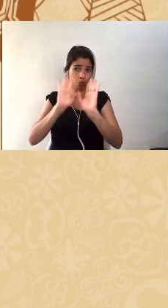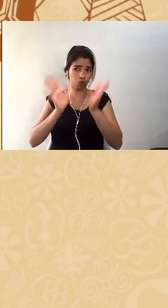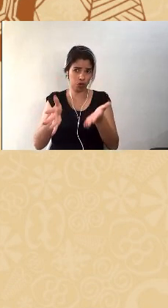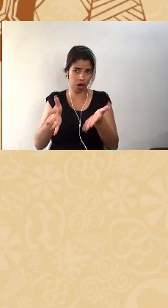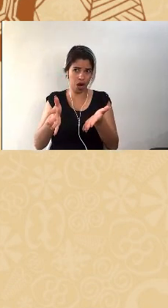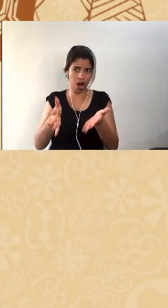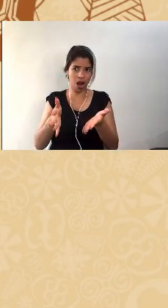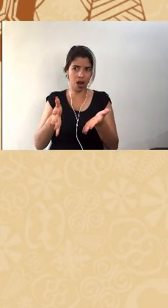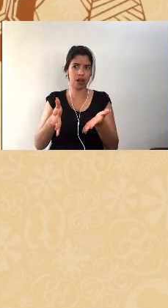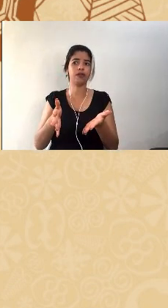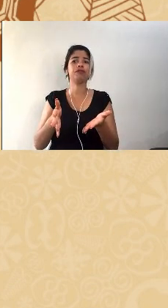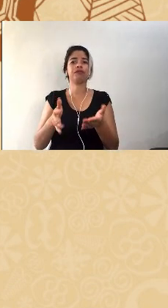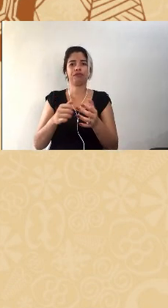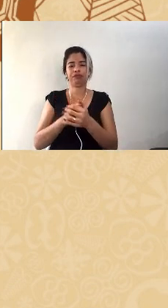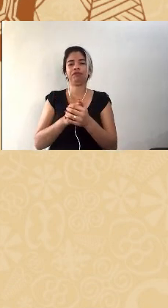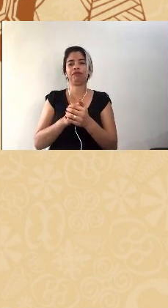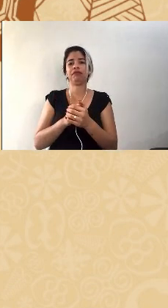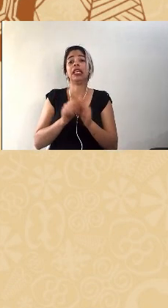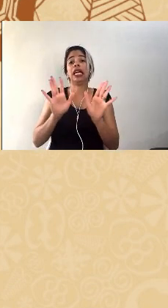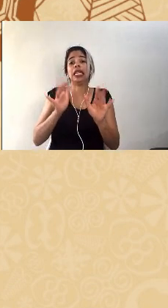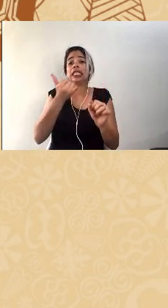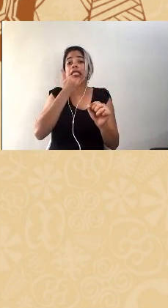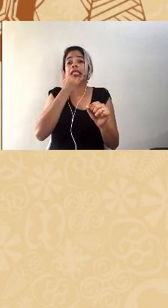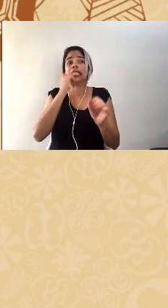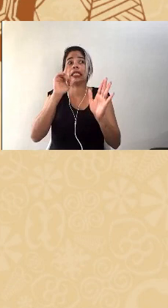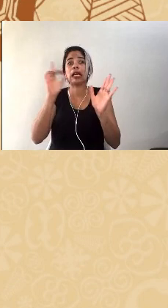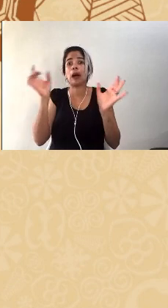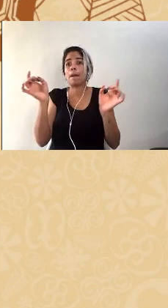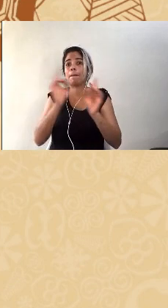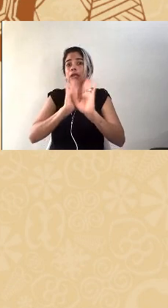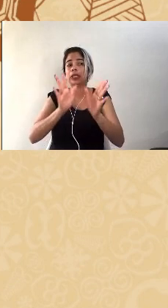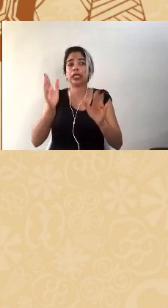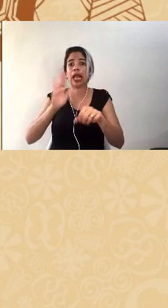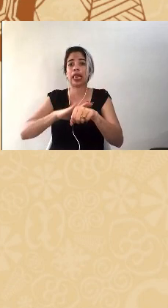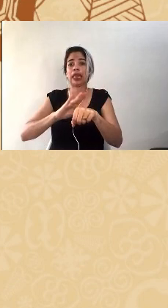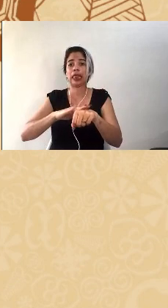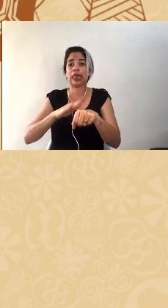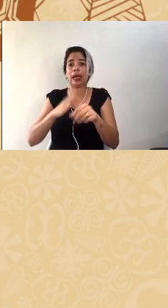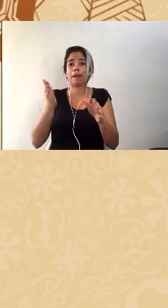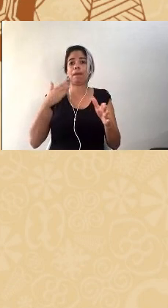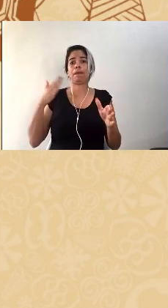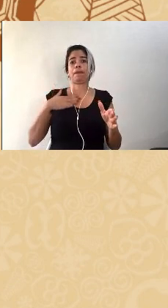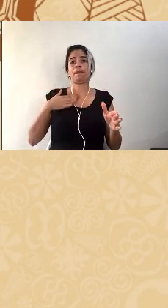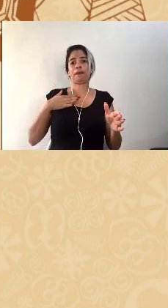Já acabou, né? Tá, deixa eu tentar resumir aqui. Vamos para o próximo, por favor.